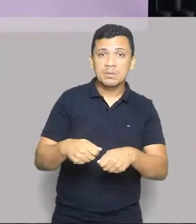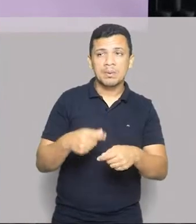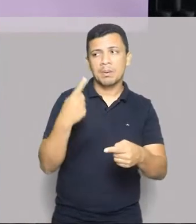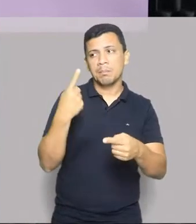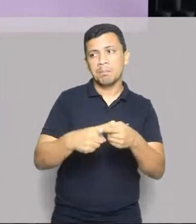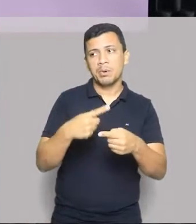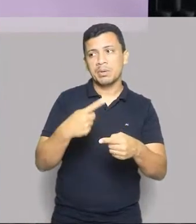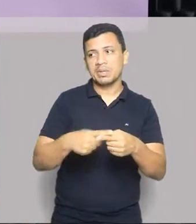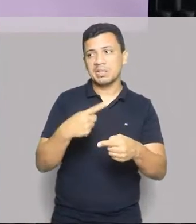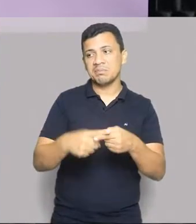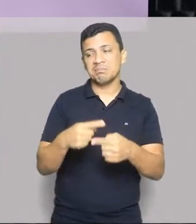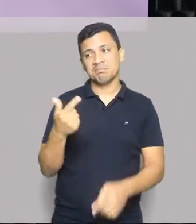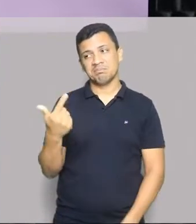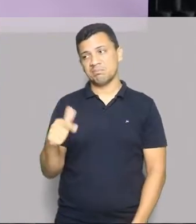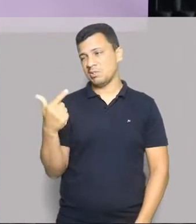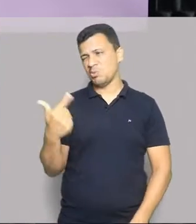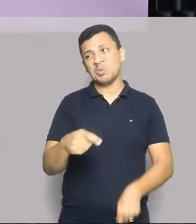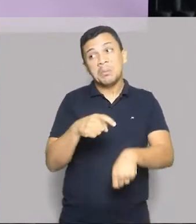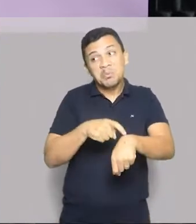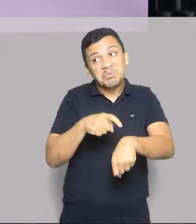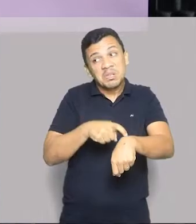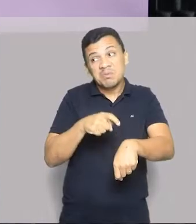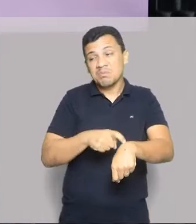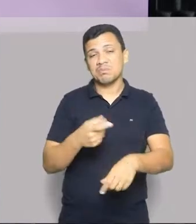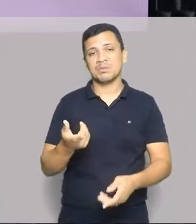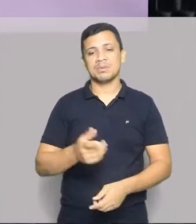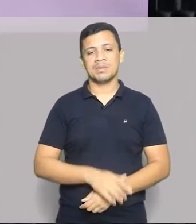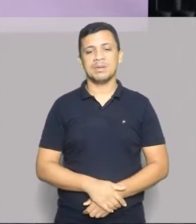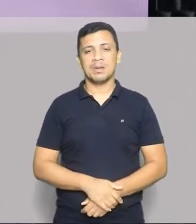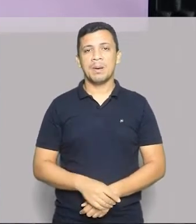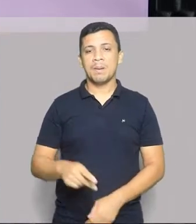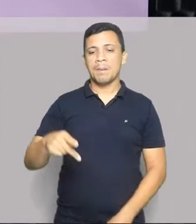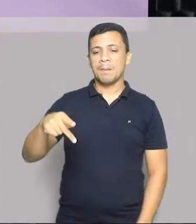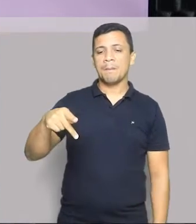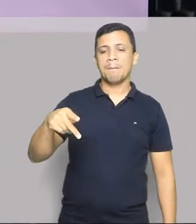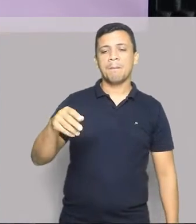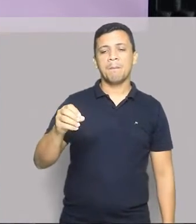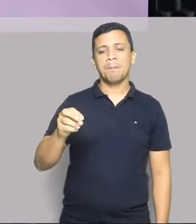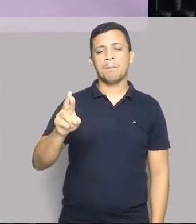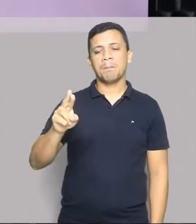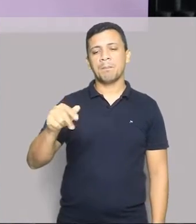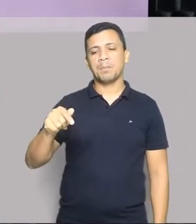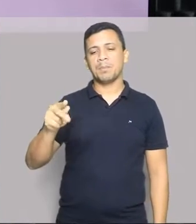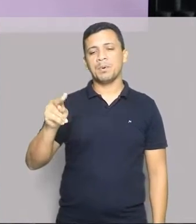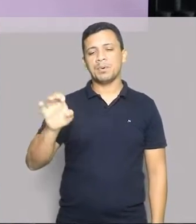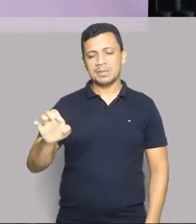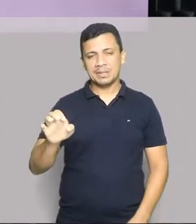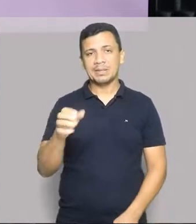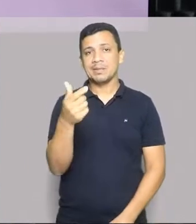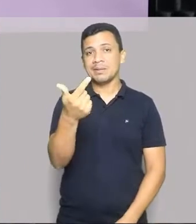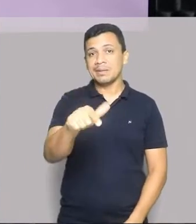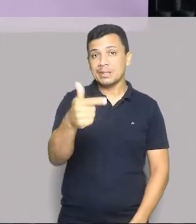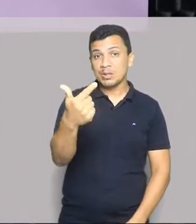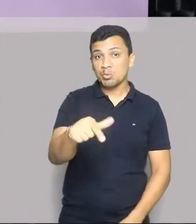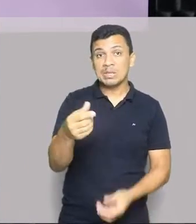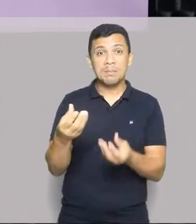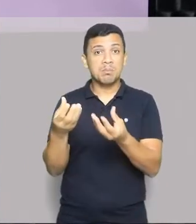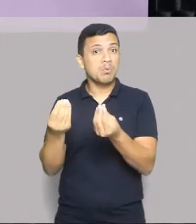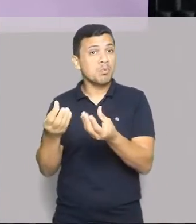temos muito tempo. Note como o porque não temos muito tempo